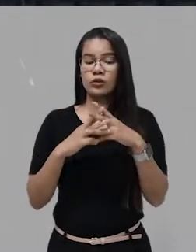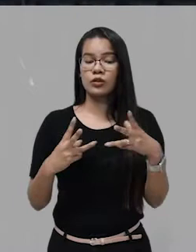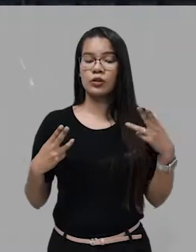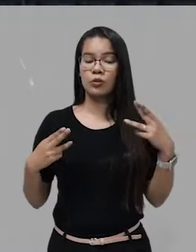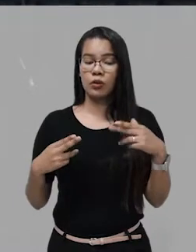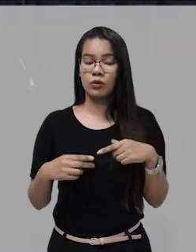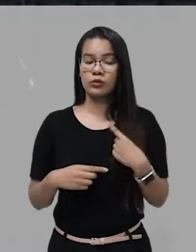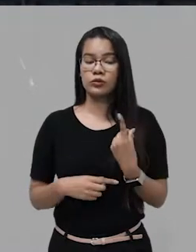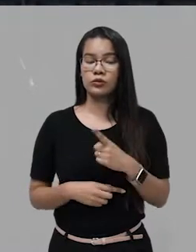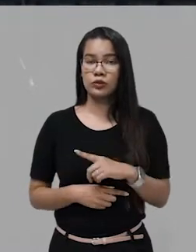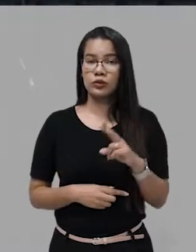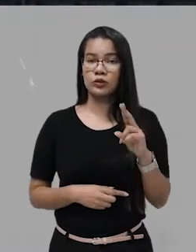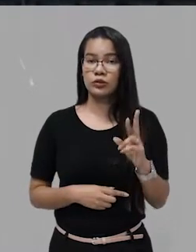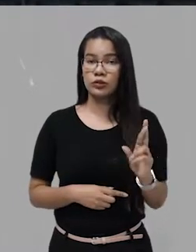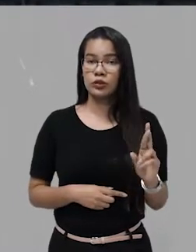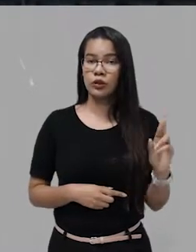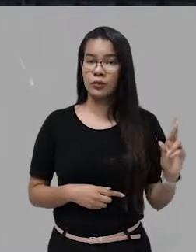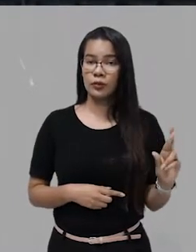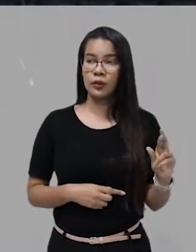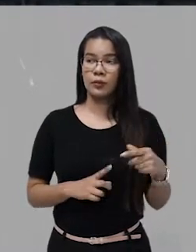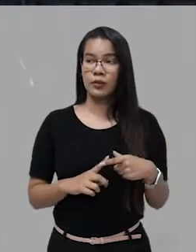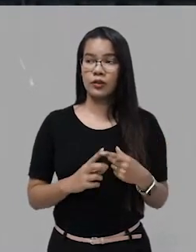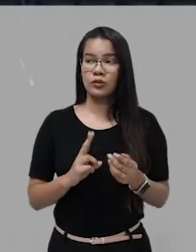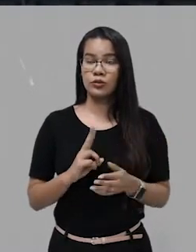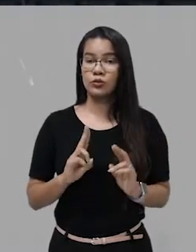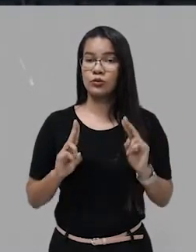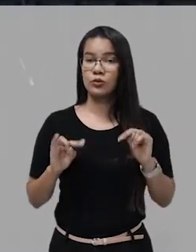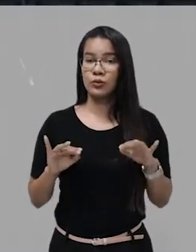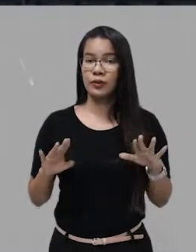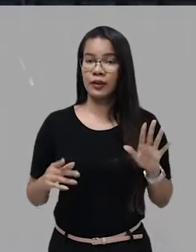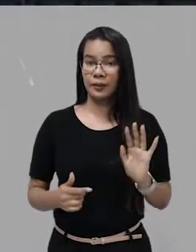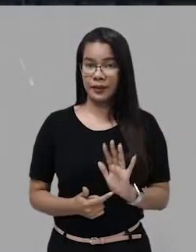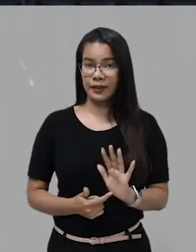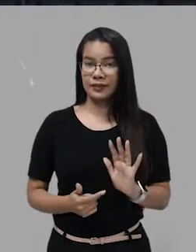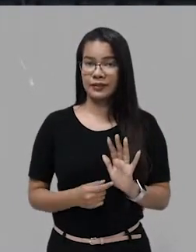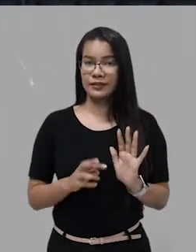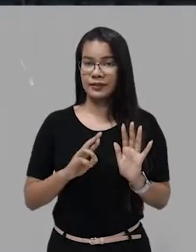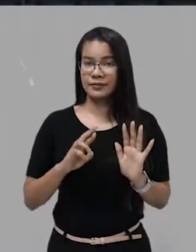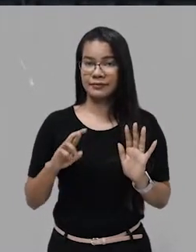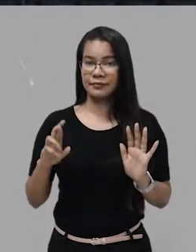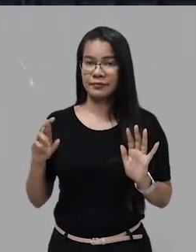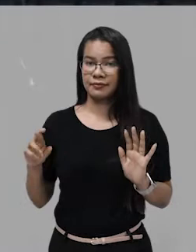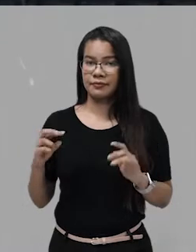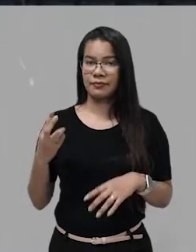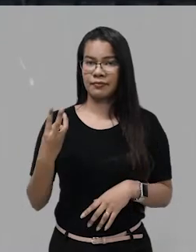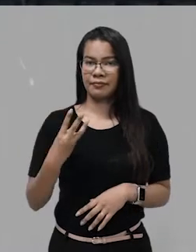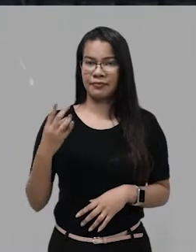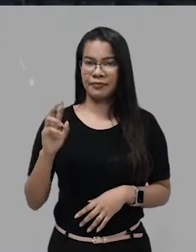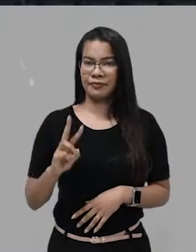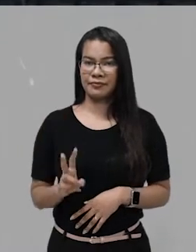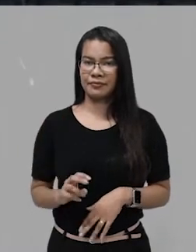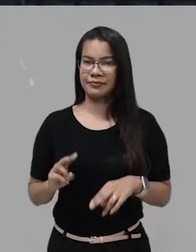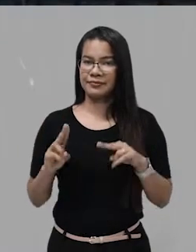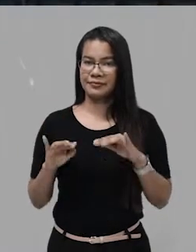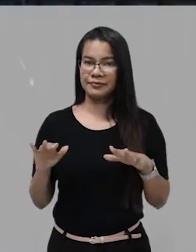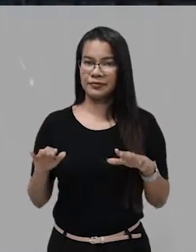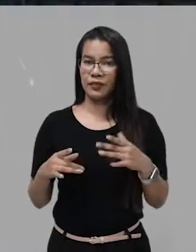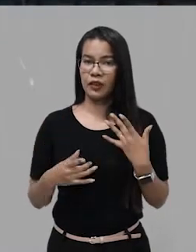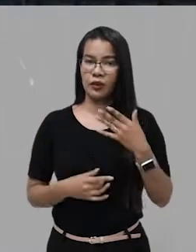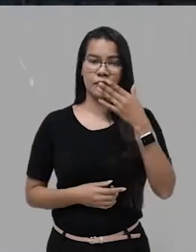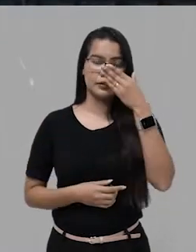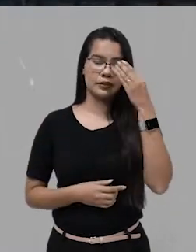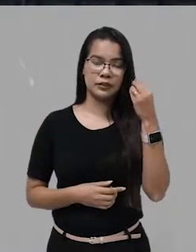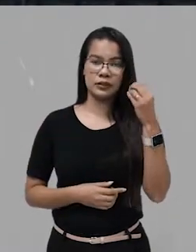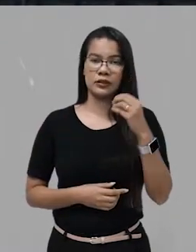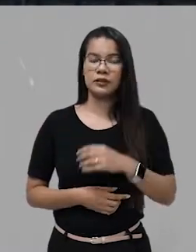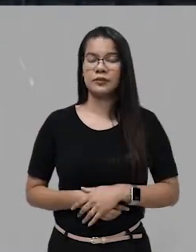S naquela outra regra, mas nunca vai aparecer 3 vezes, turma. A letra ela não é repetida 3 vezes, então esquece aquela que foi